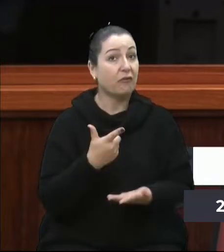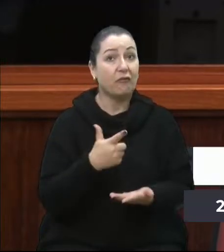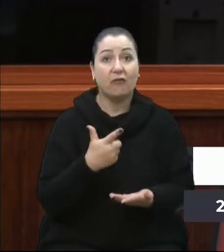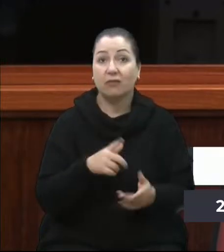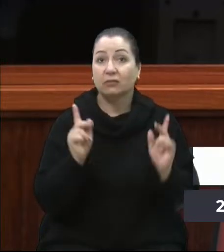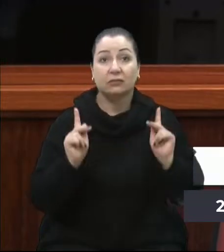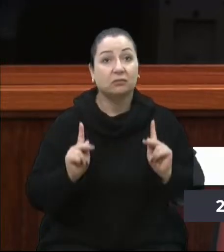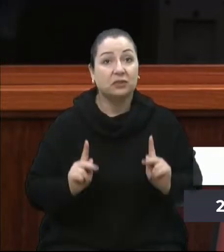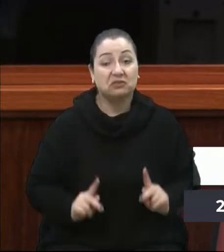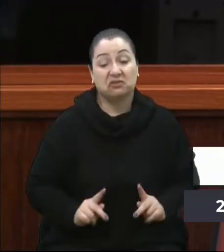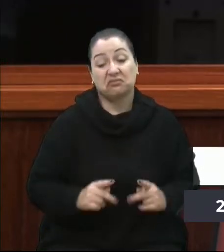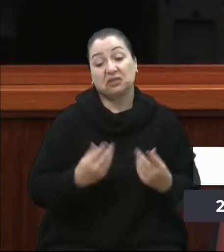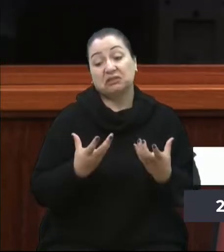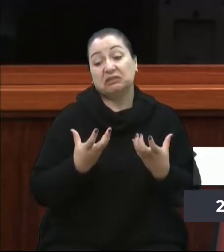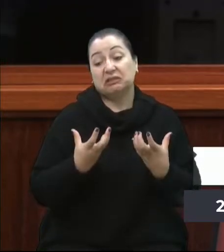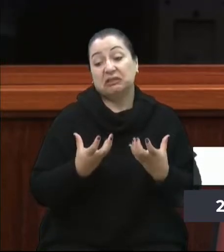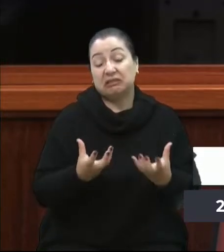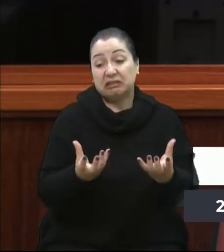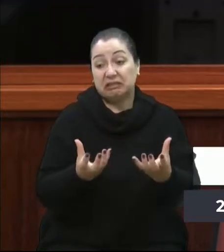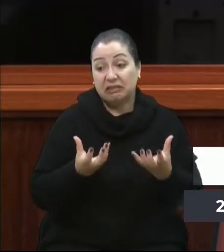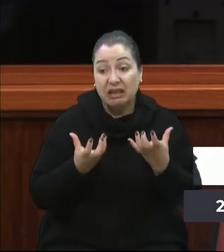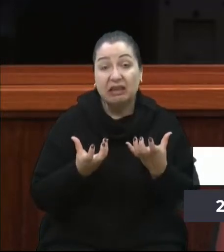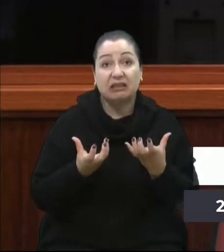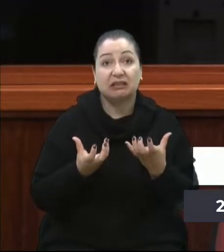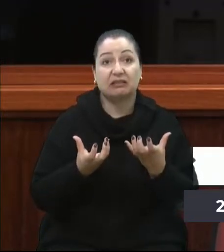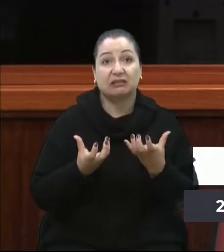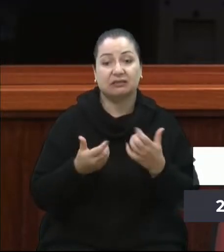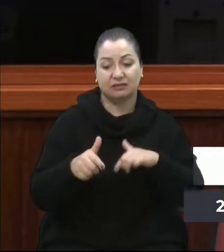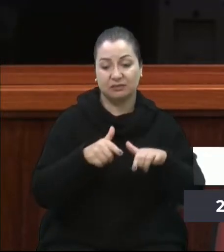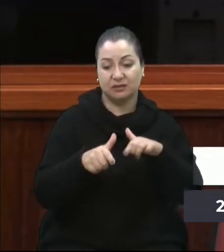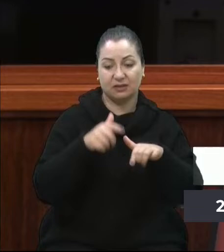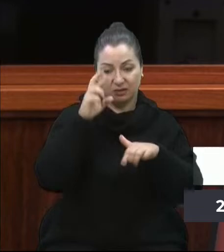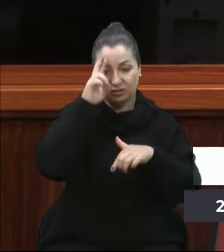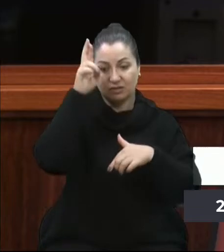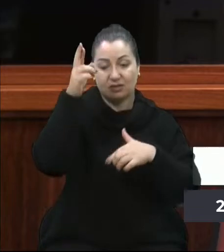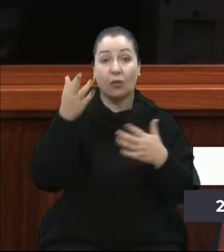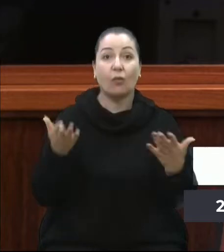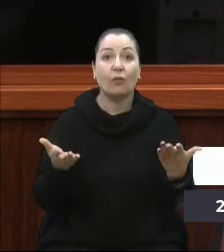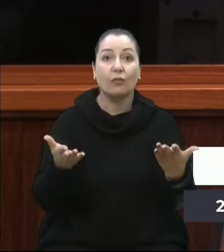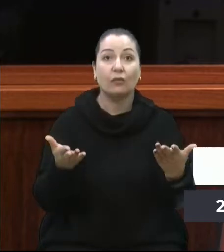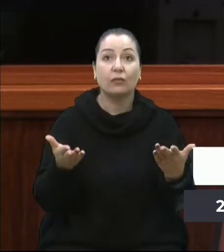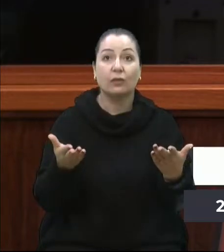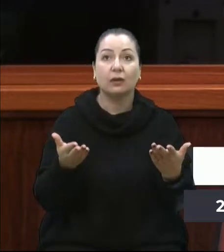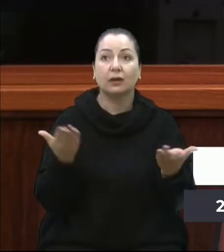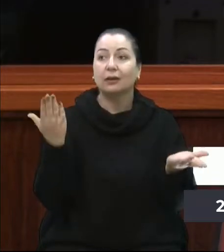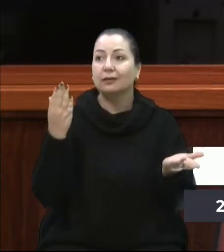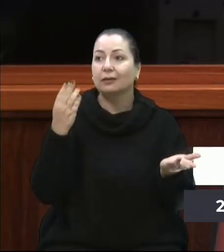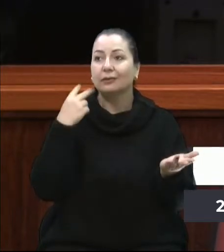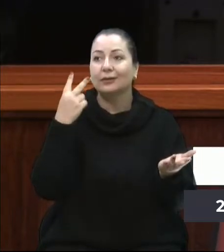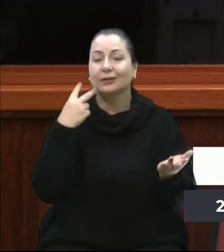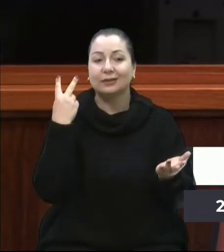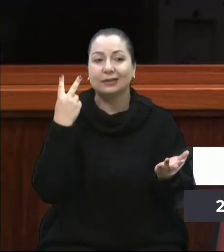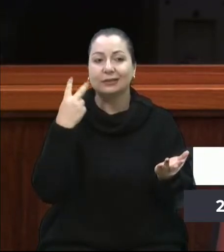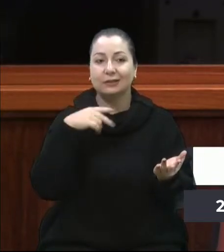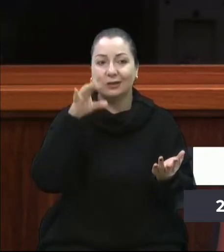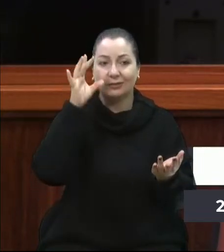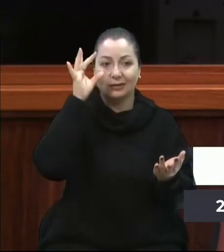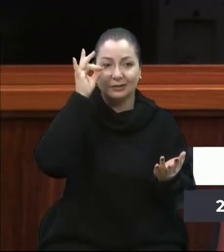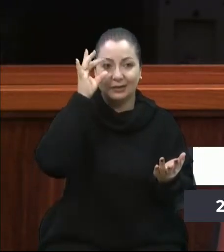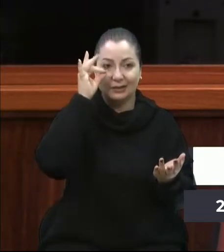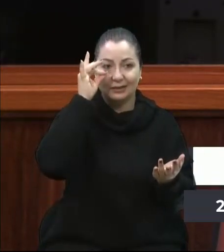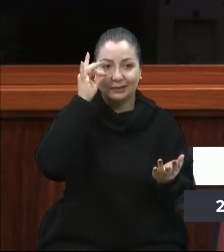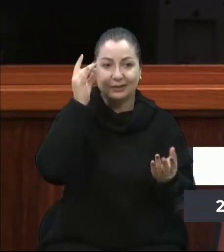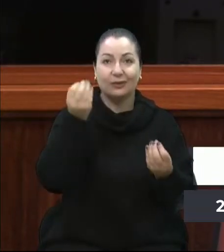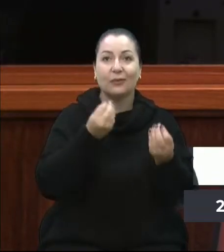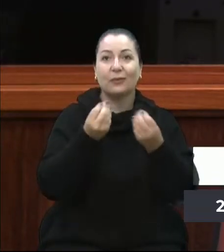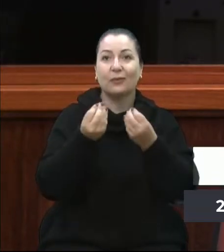gente disposta a ser da direção de escola. E daí, vereador Schalco, como é que nós vamos resolver? Tu vai ir